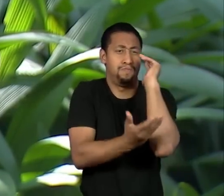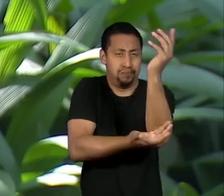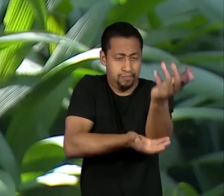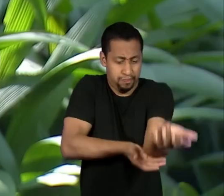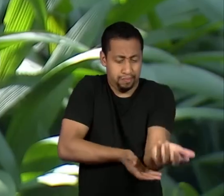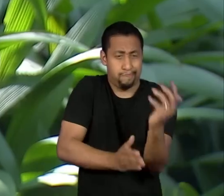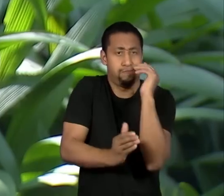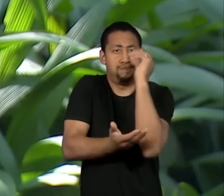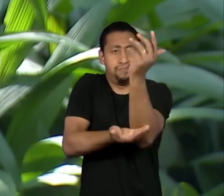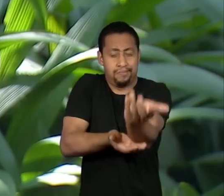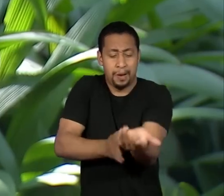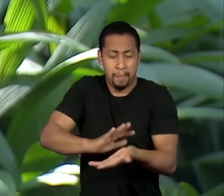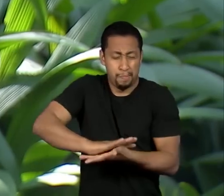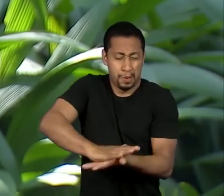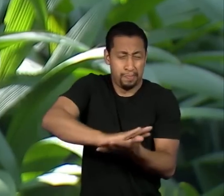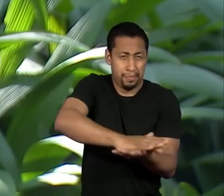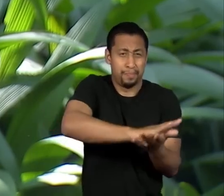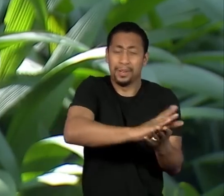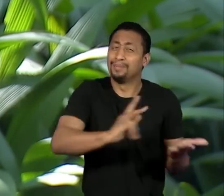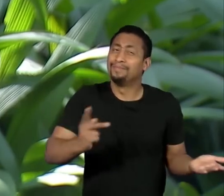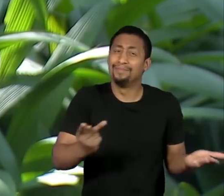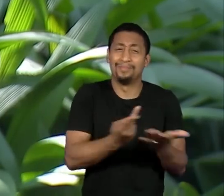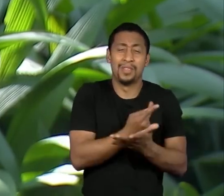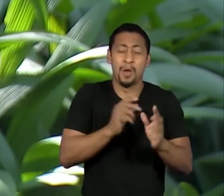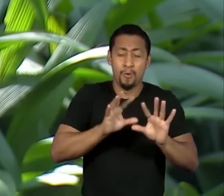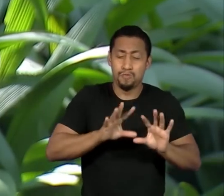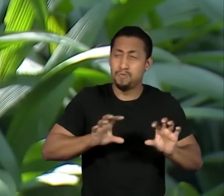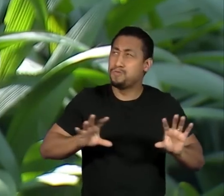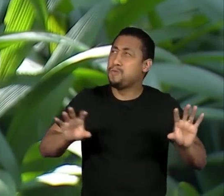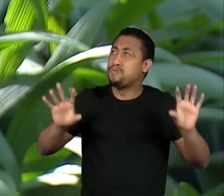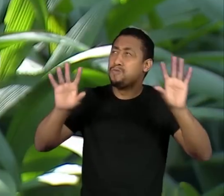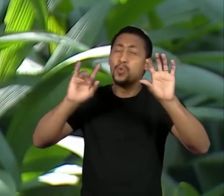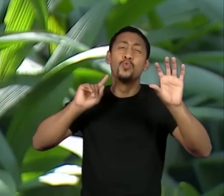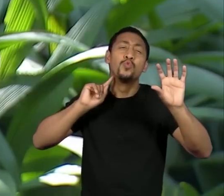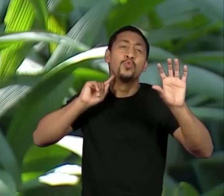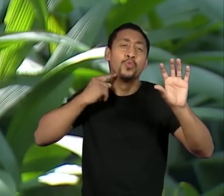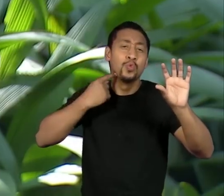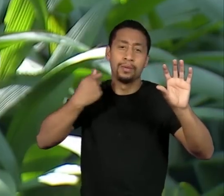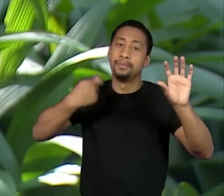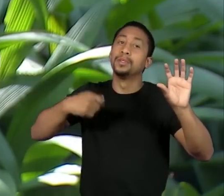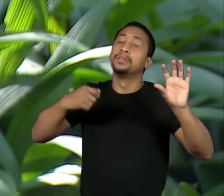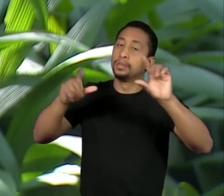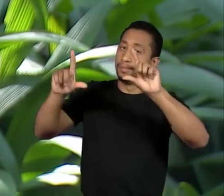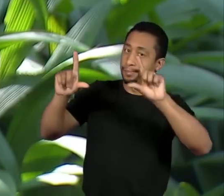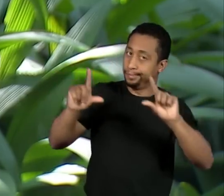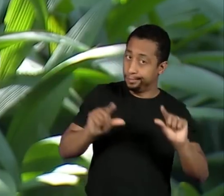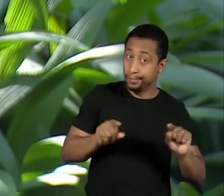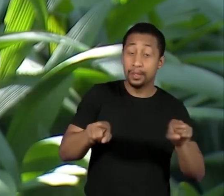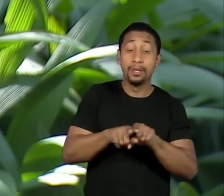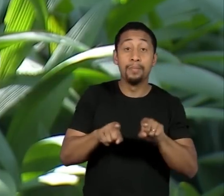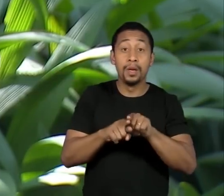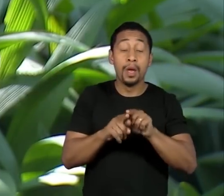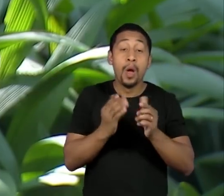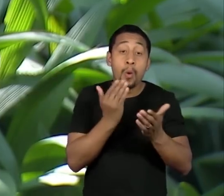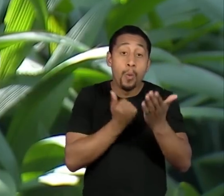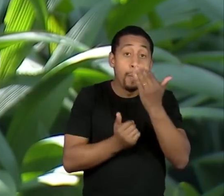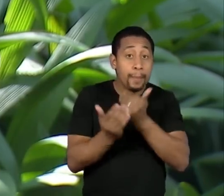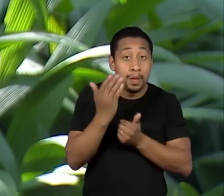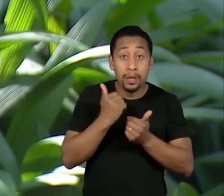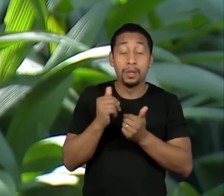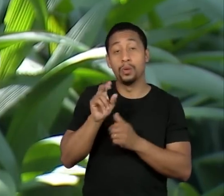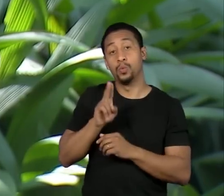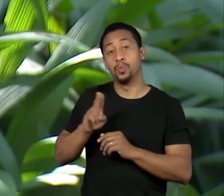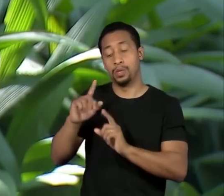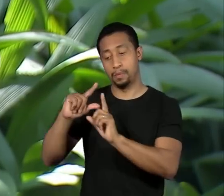de redução de emissões de gases poluentes e o investimento em alimentos à base de plantas. Já o poder público